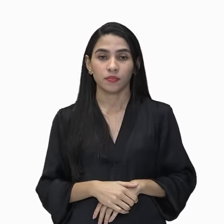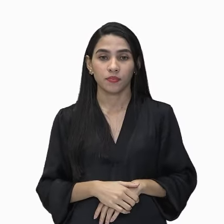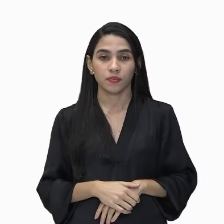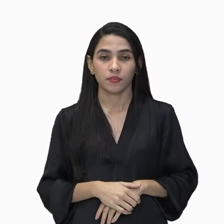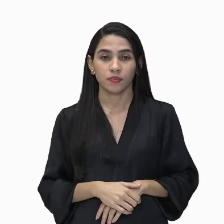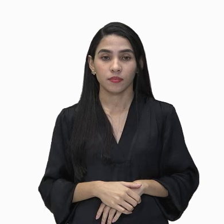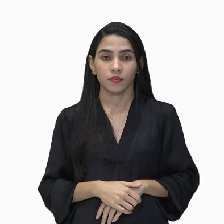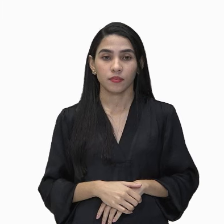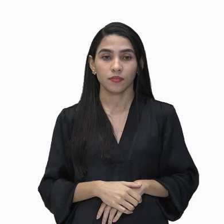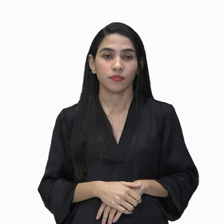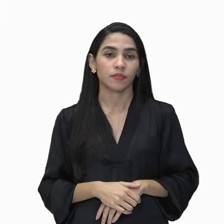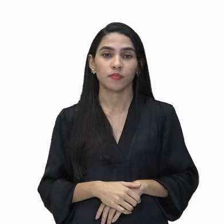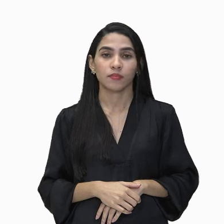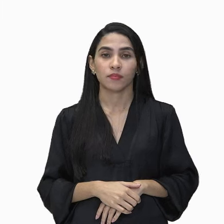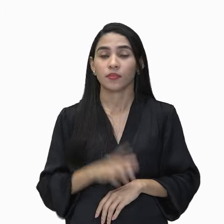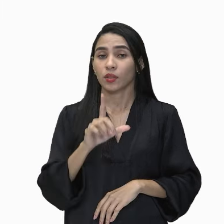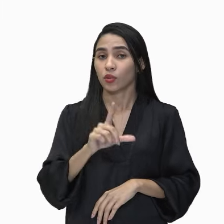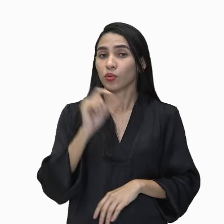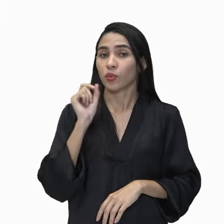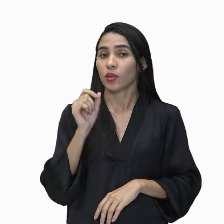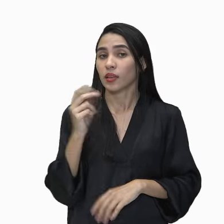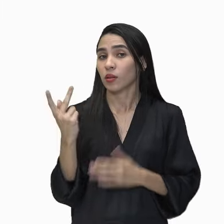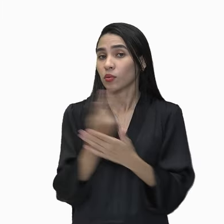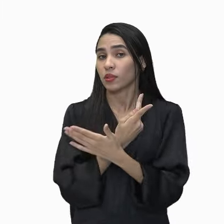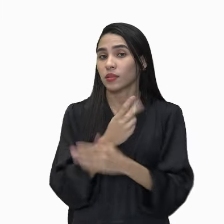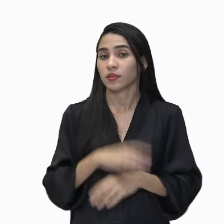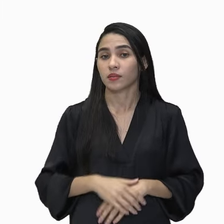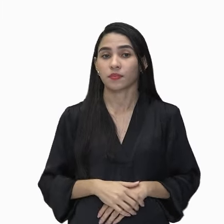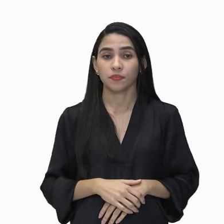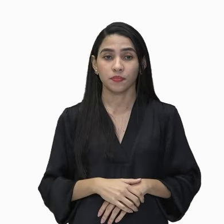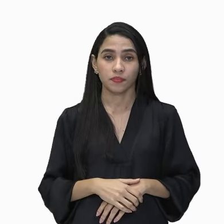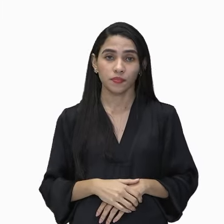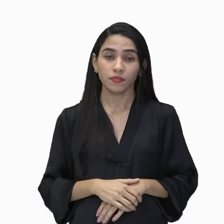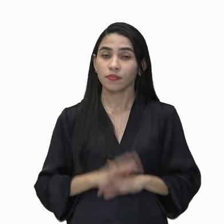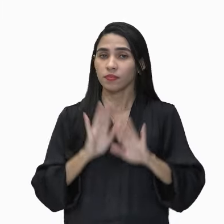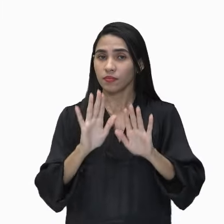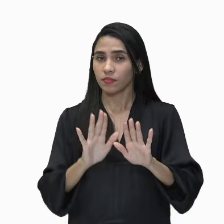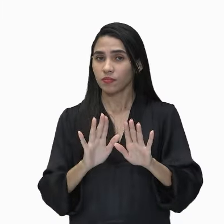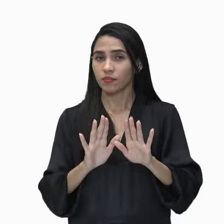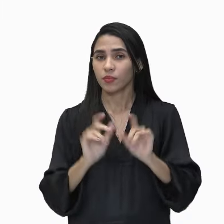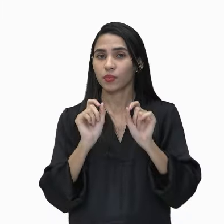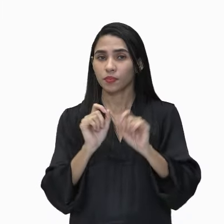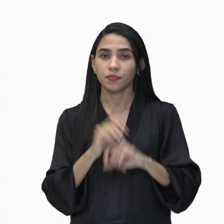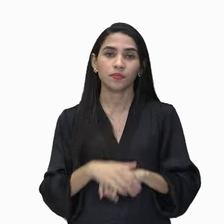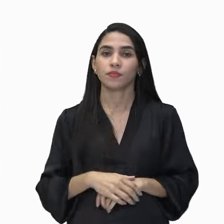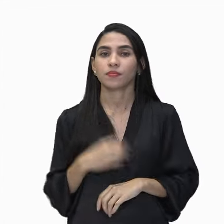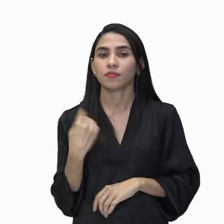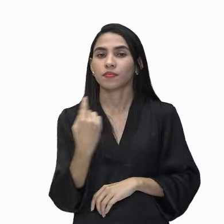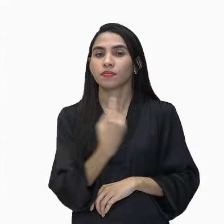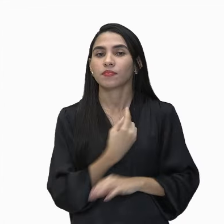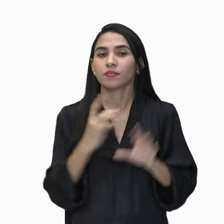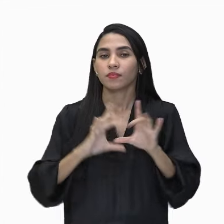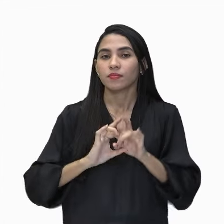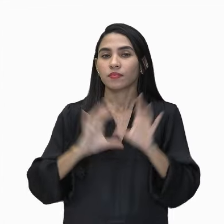Nós não somos livres de escolher o que nos acontece, não é verdade? Mas o que vem ser, então? Somos livres